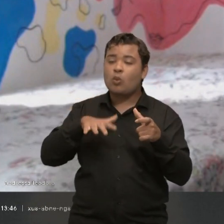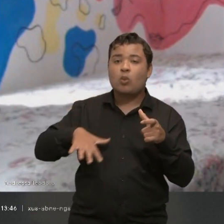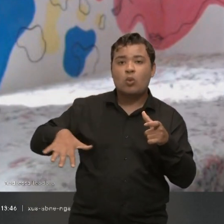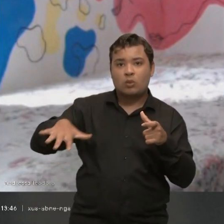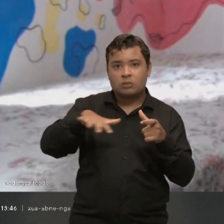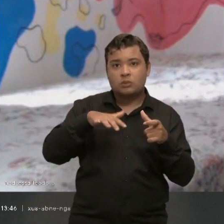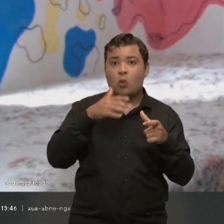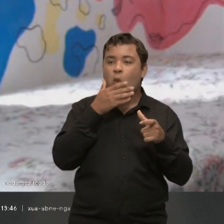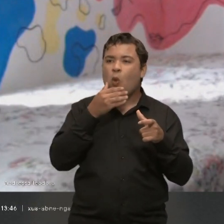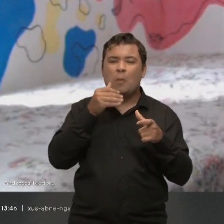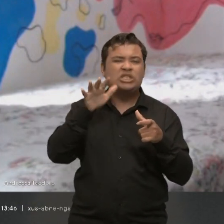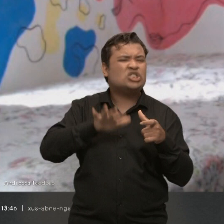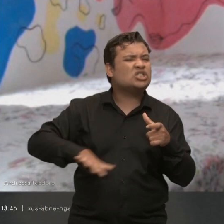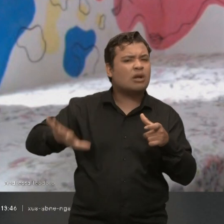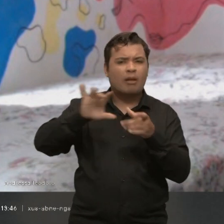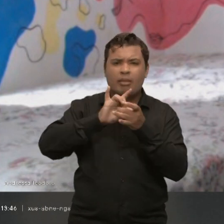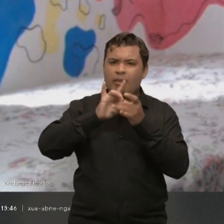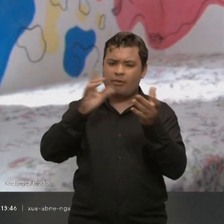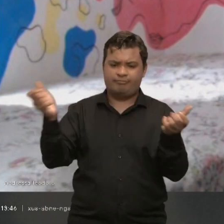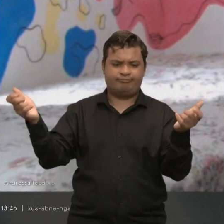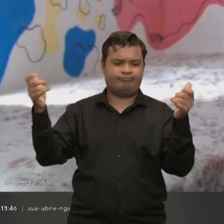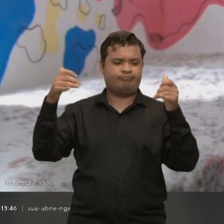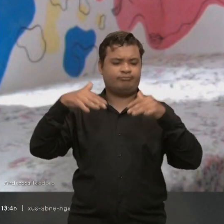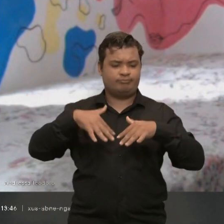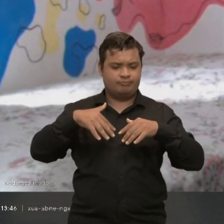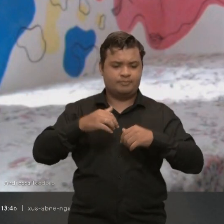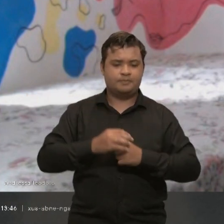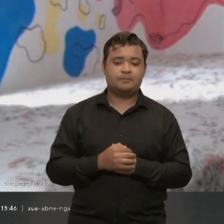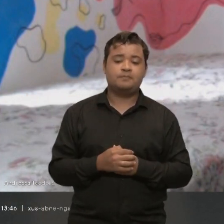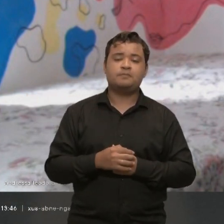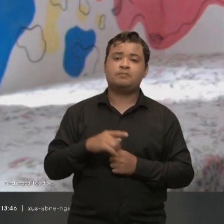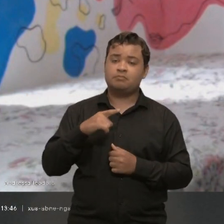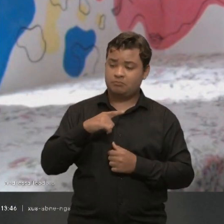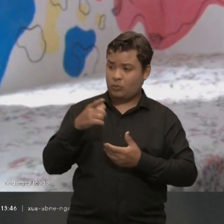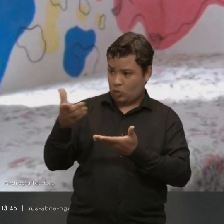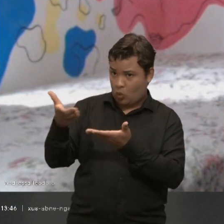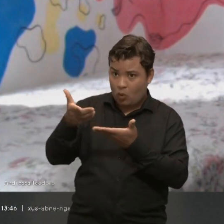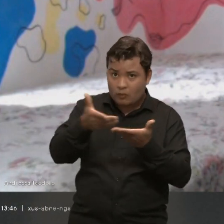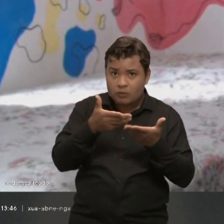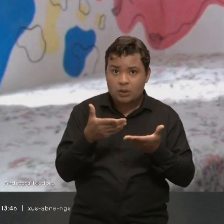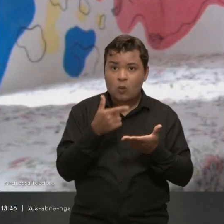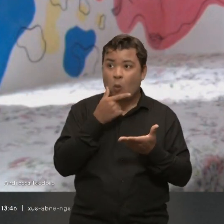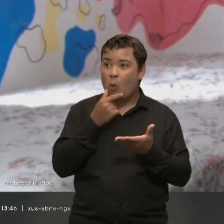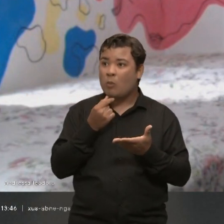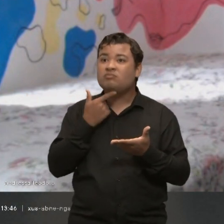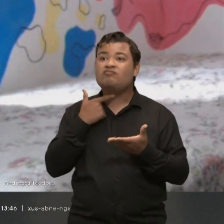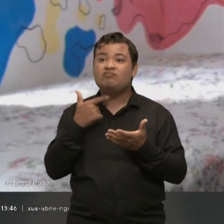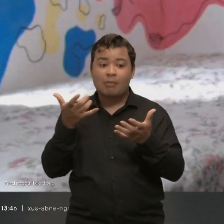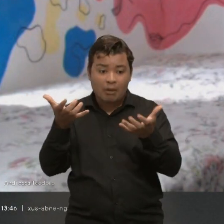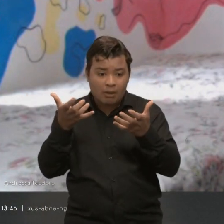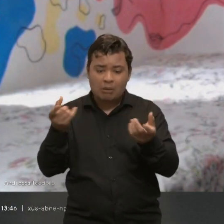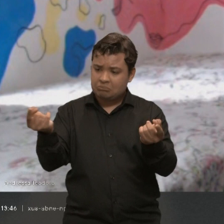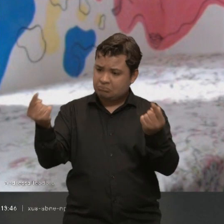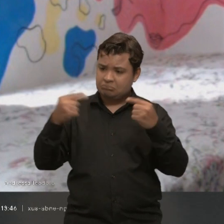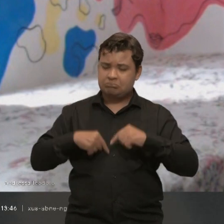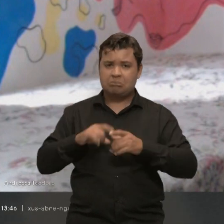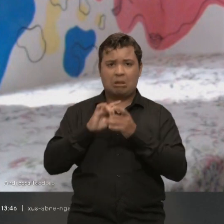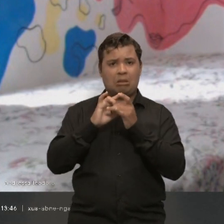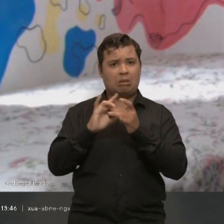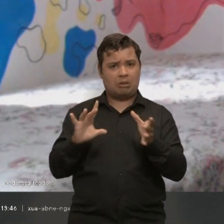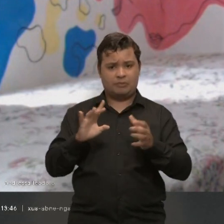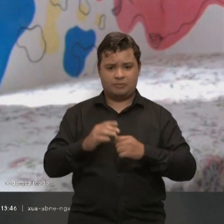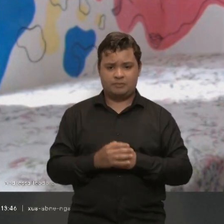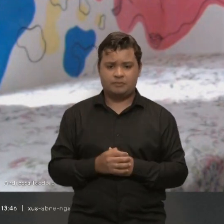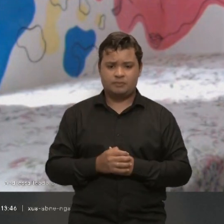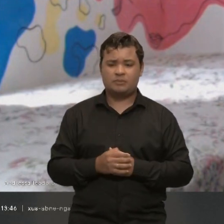homens de forma geral. E aí, nesse caso, é feito o convite e os homens vão de forma espontânea participar. E aí, não necessariamente